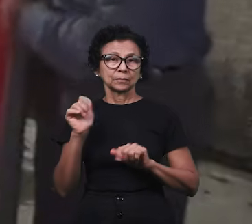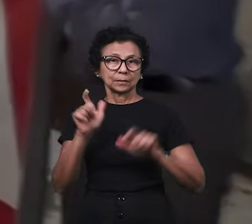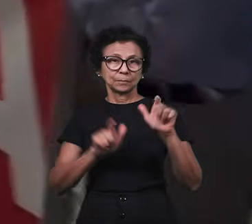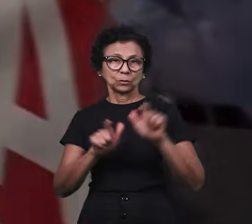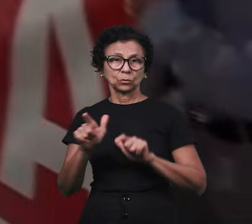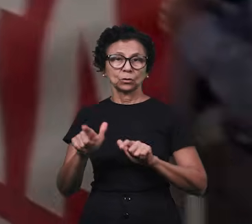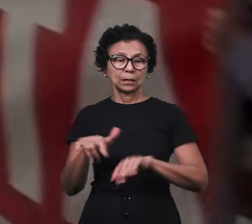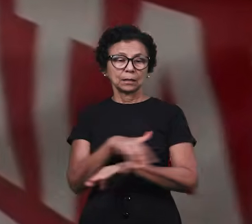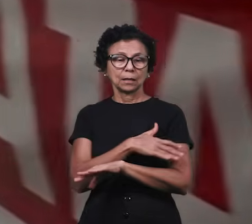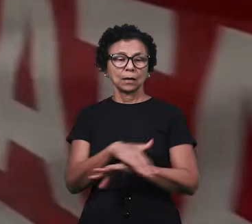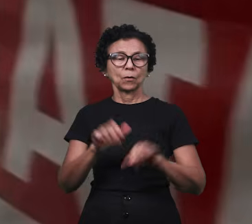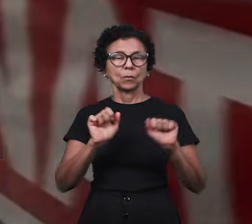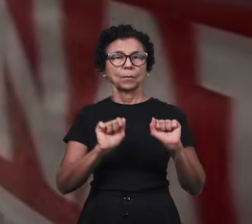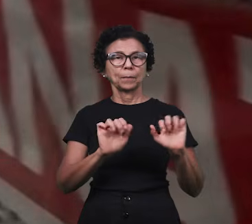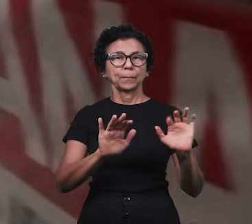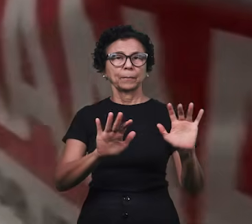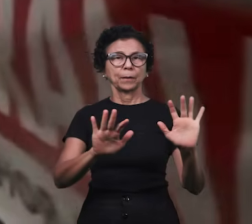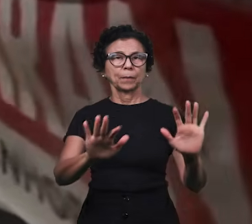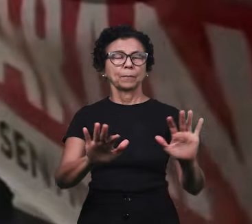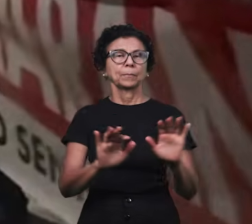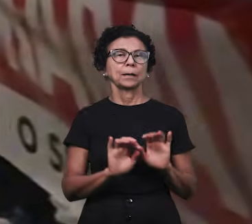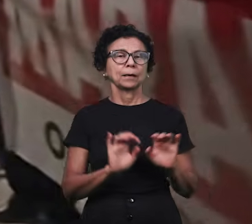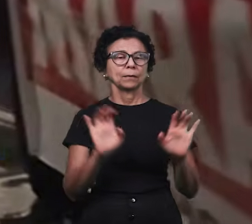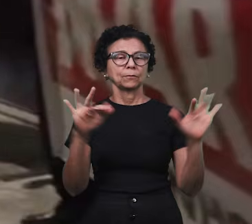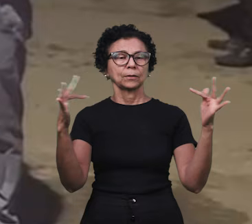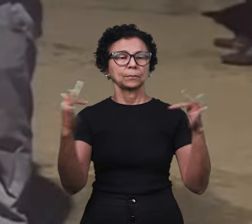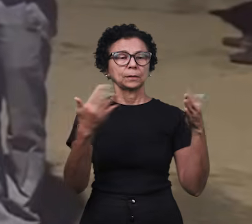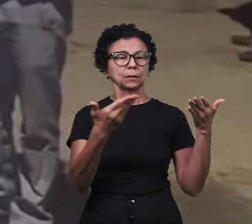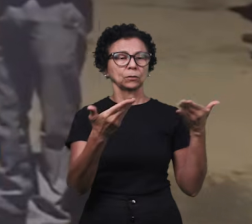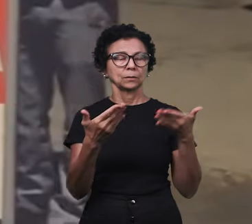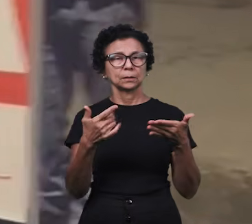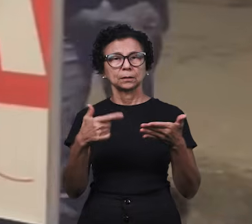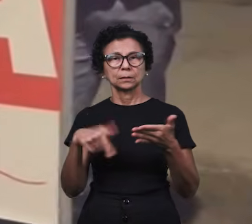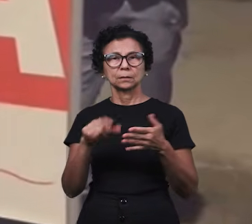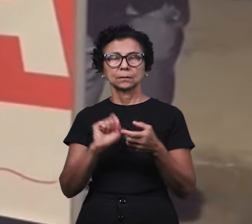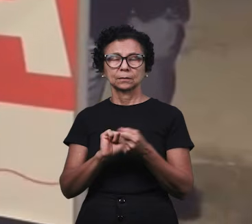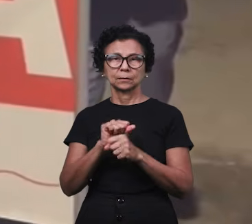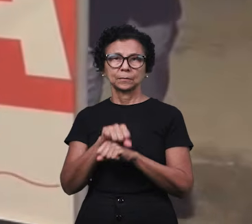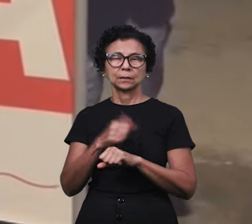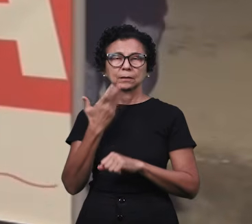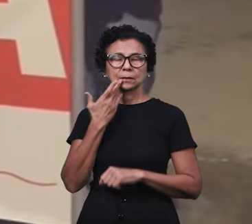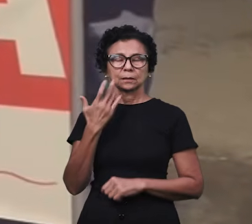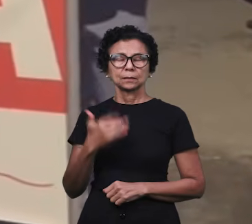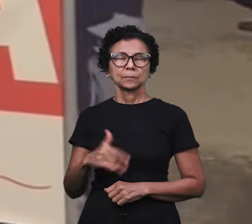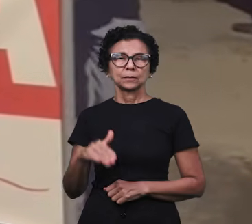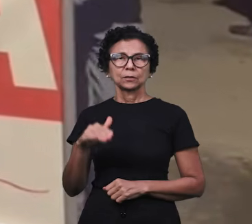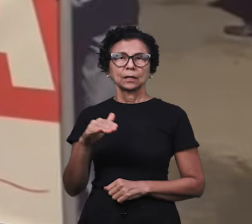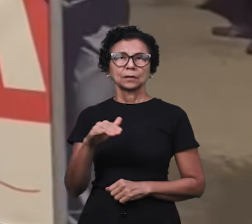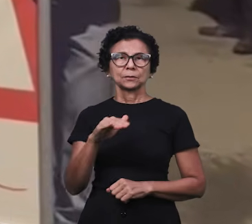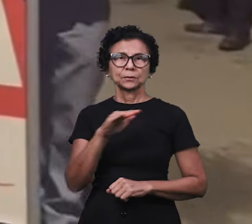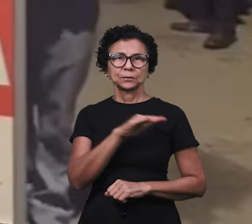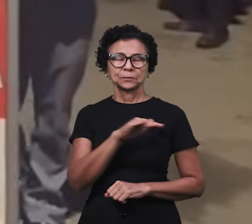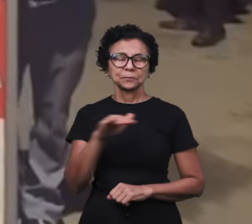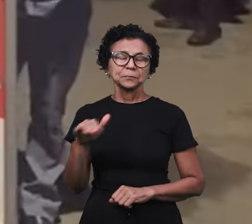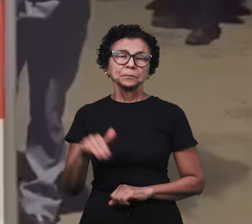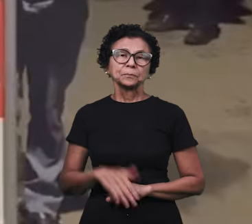às ruas do bairro anunciando o evangelho e convidando as famílias para participarem do seminário para crianças e intermediários, com